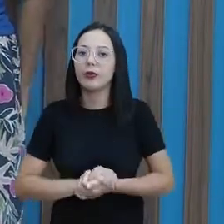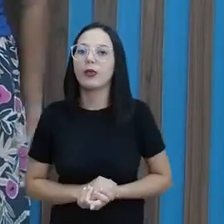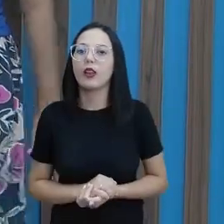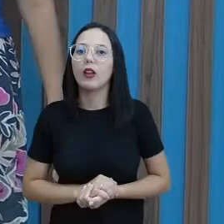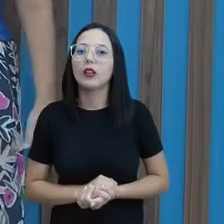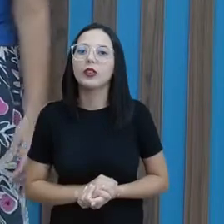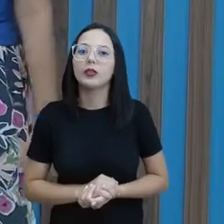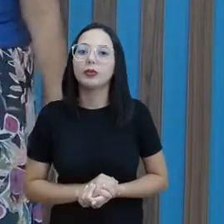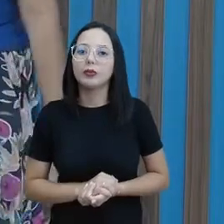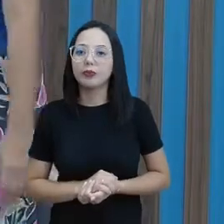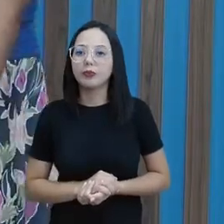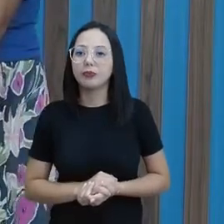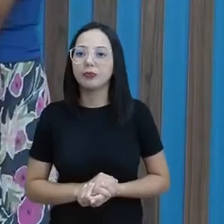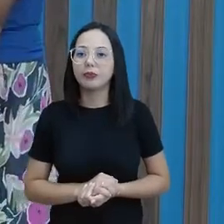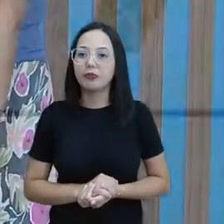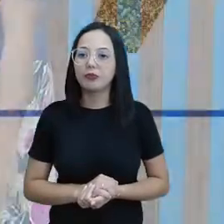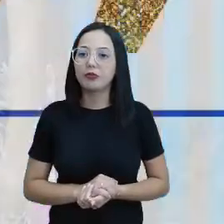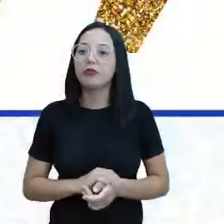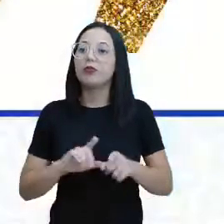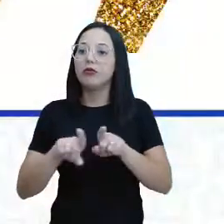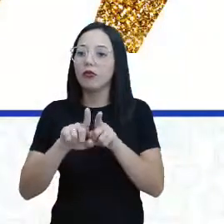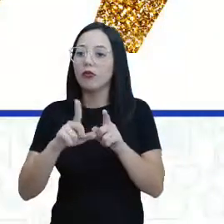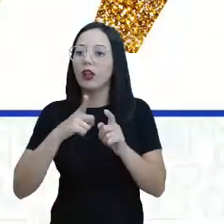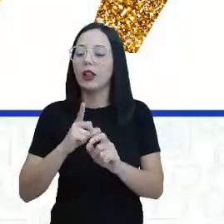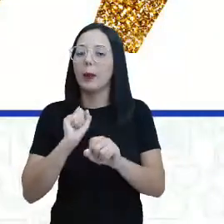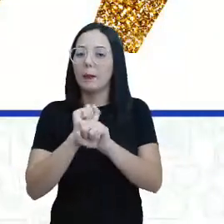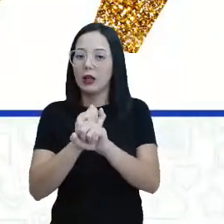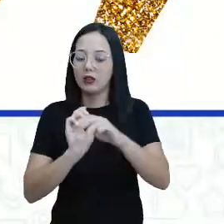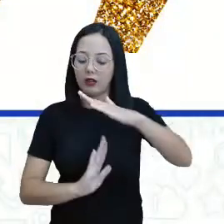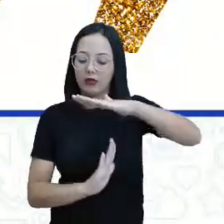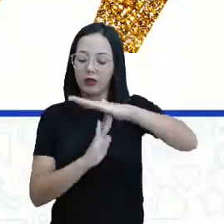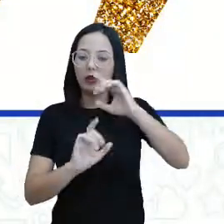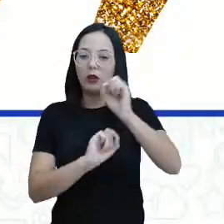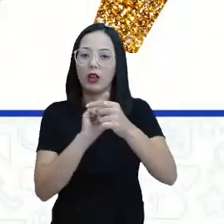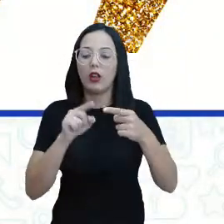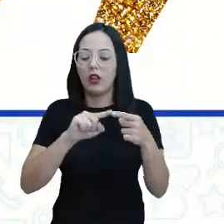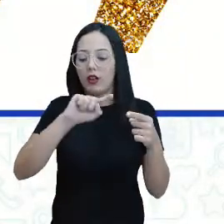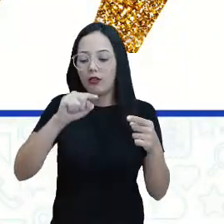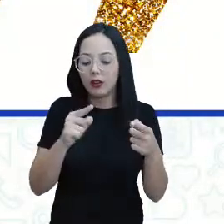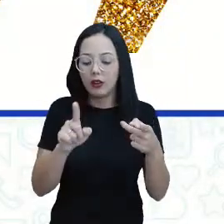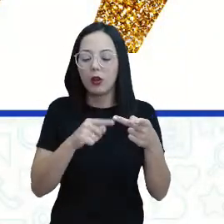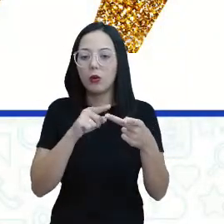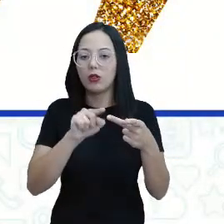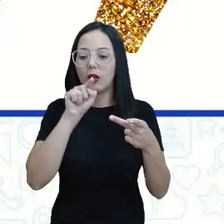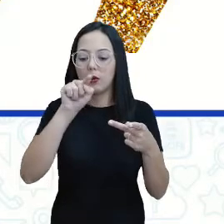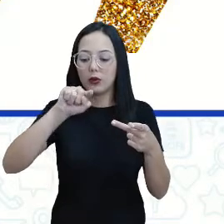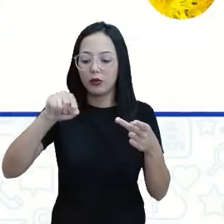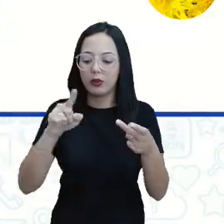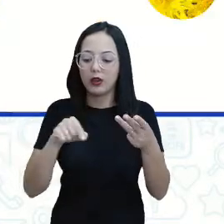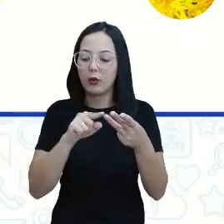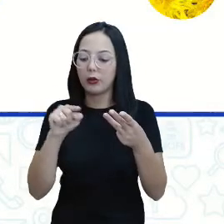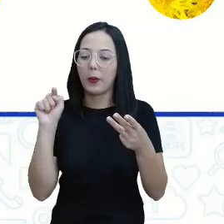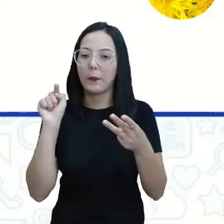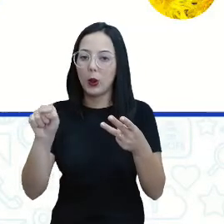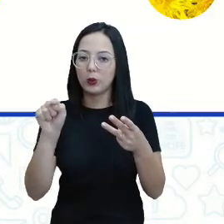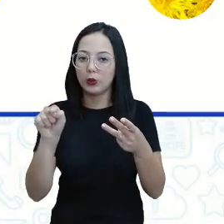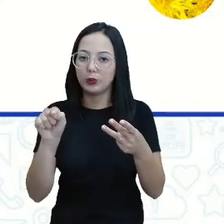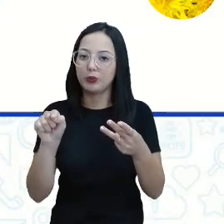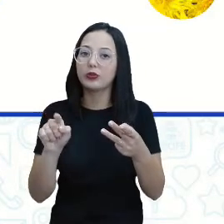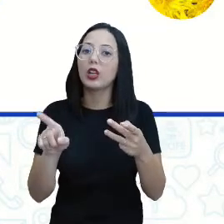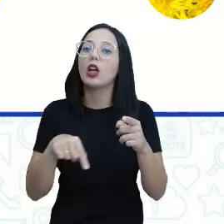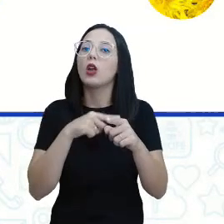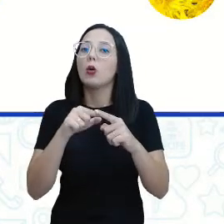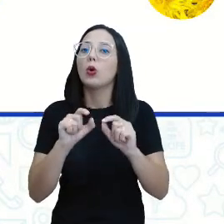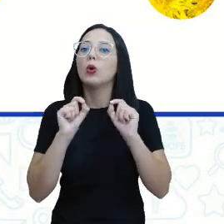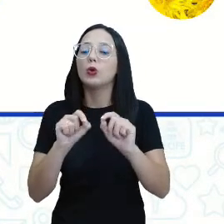aí, os sinais que destinam a marcar as pausas são a vírgula, o ponto e vírgula e o ponto final. Enquanto que os que